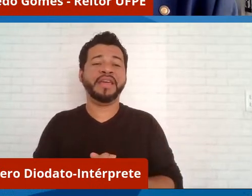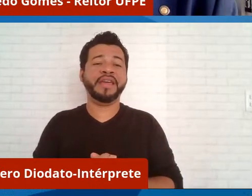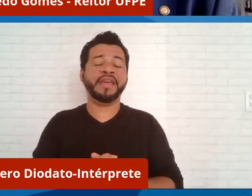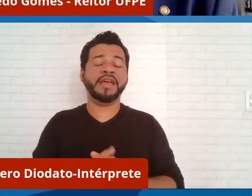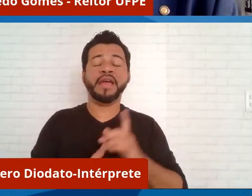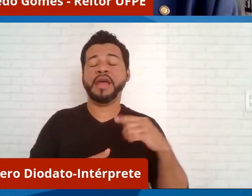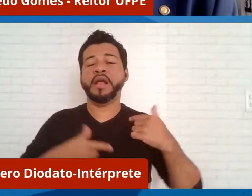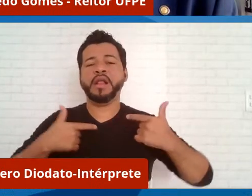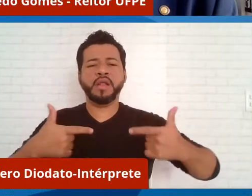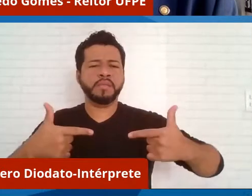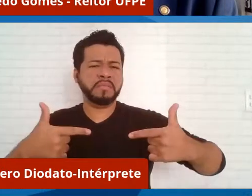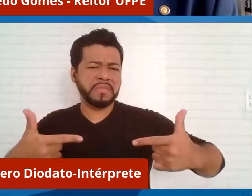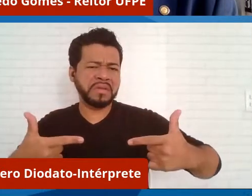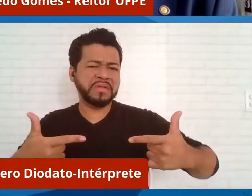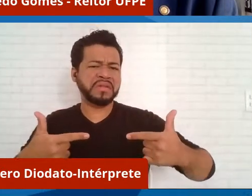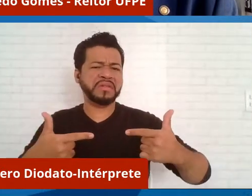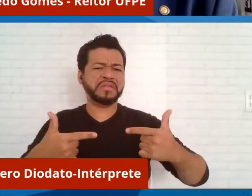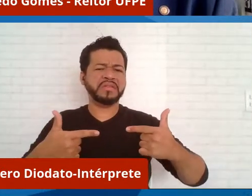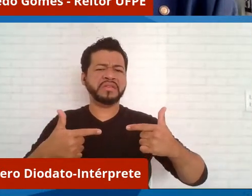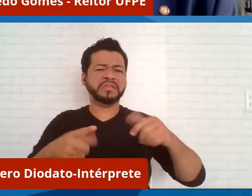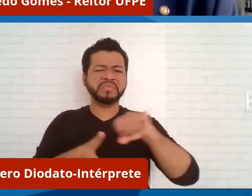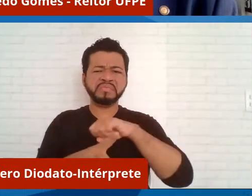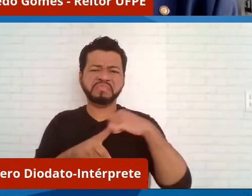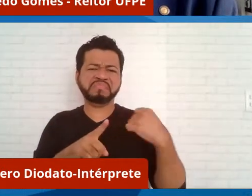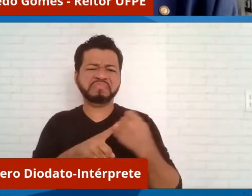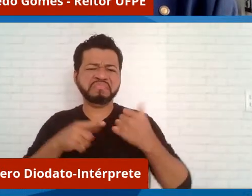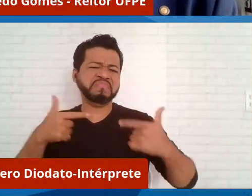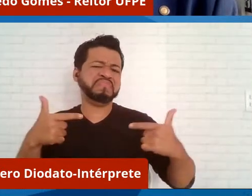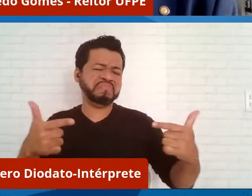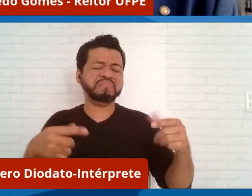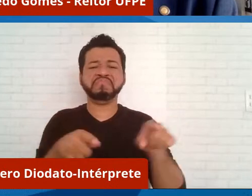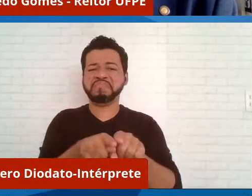sociais. E aí, nessa mesa, vai estar a professora Elisete